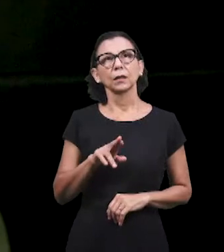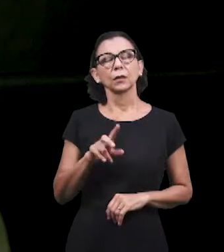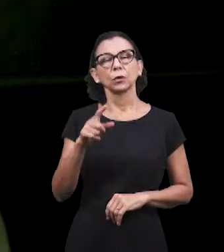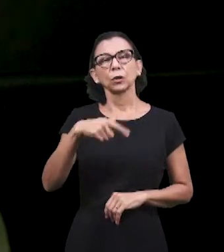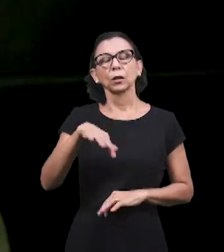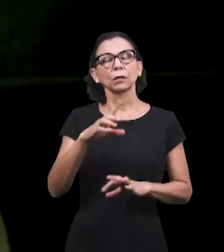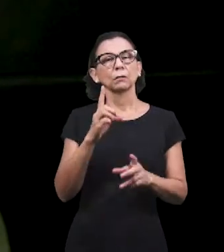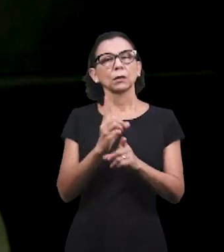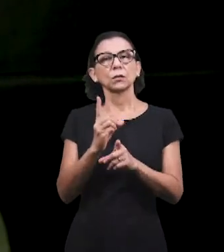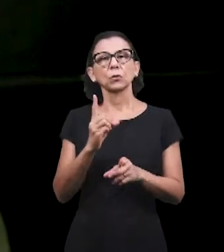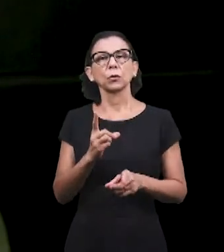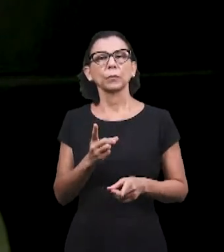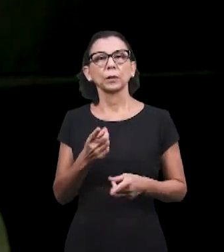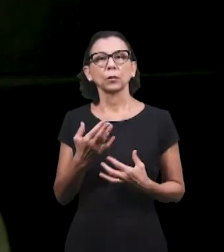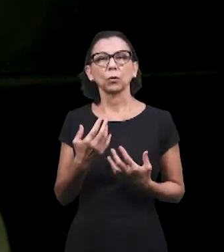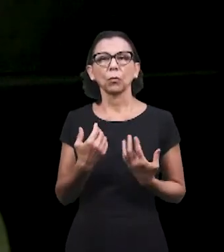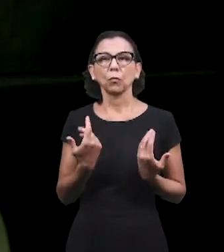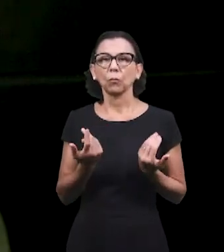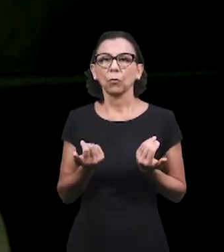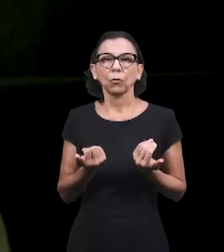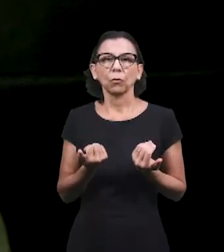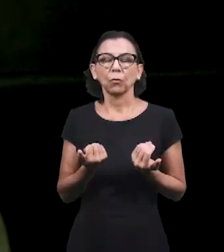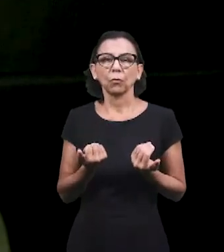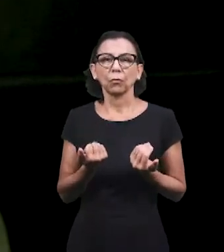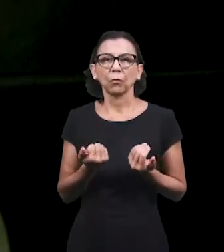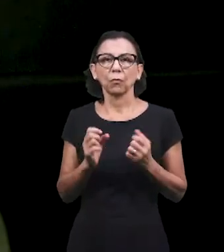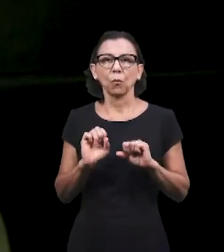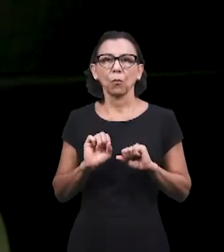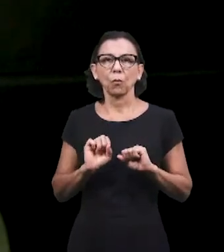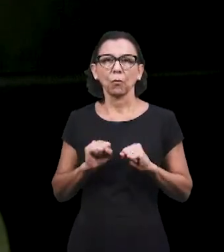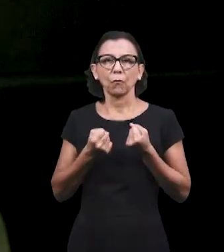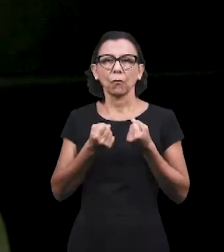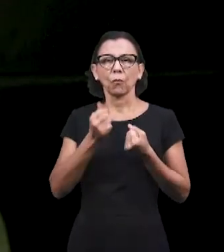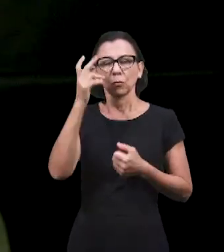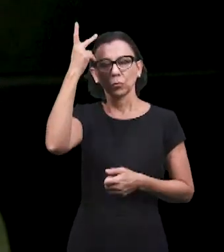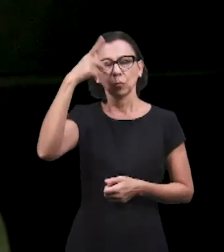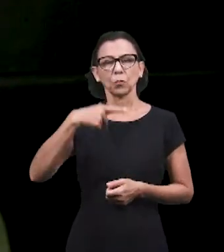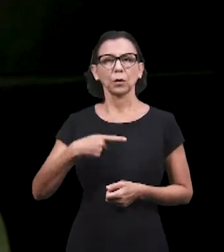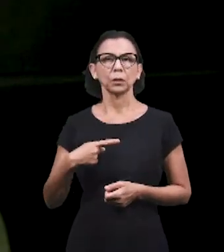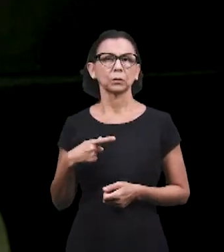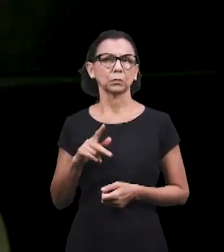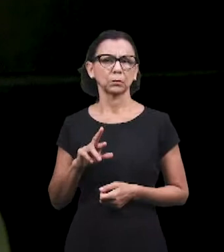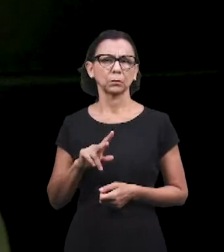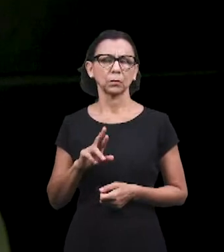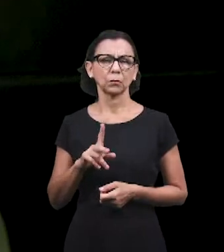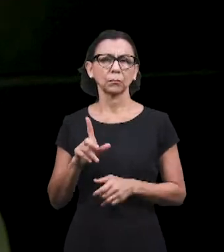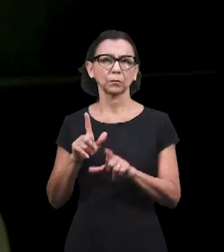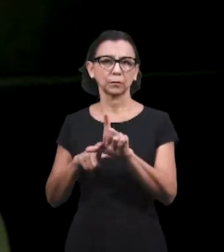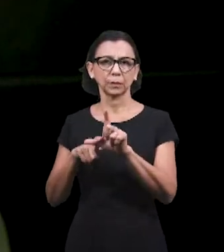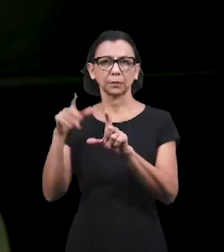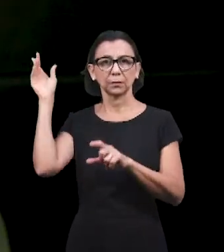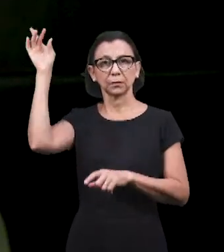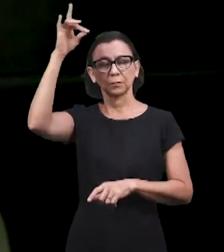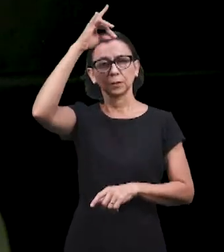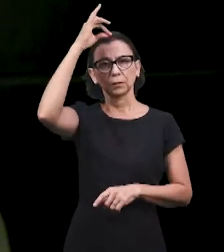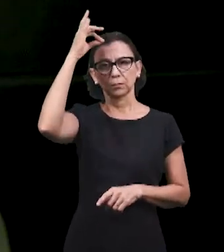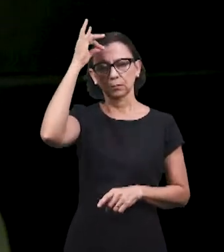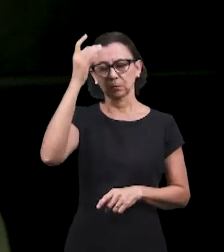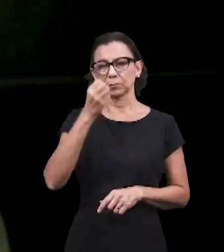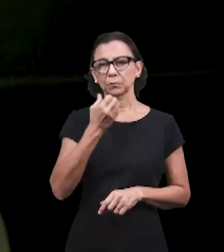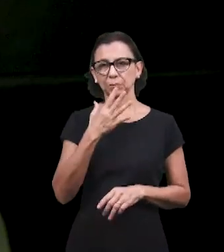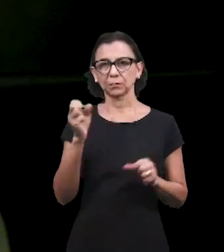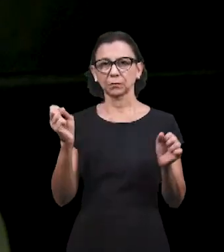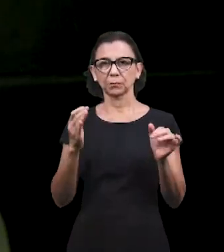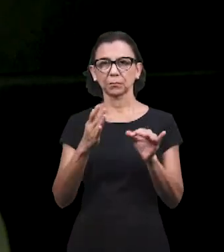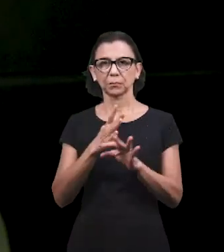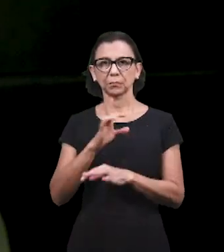descobrir como se uma descoberta humana, pelo esforço humano, pela razão humana, mas na dependência do Espírito Santo. Muito bom, glória